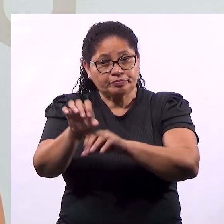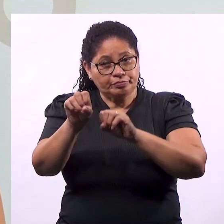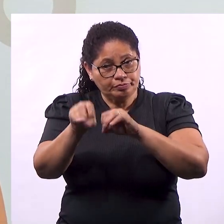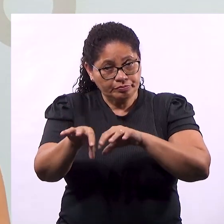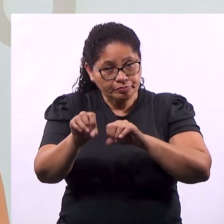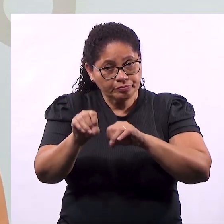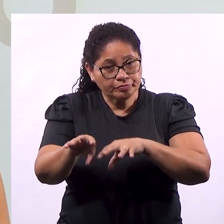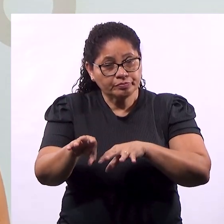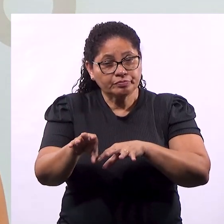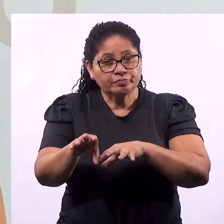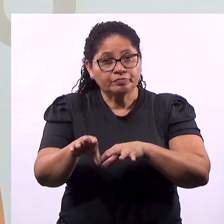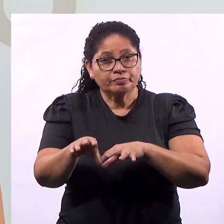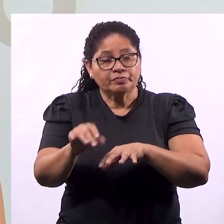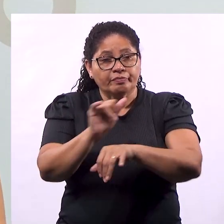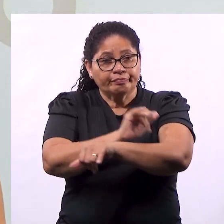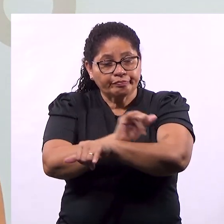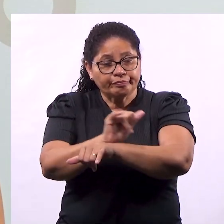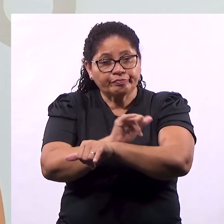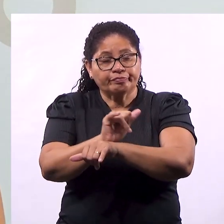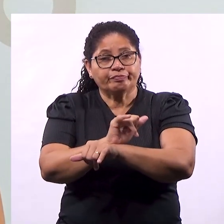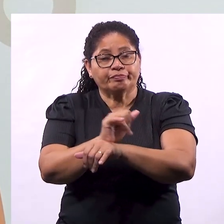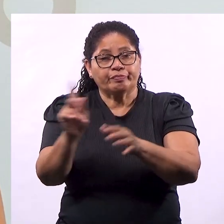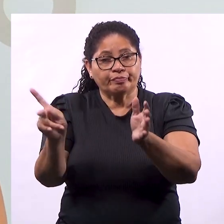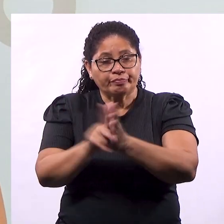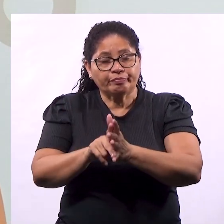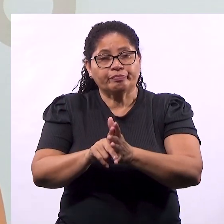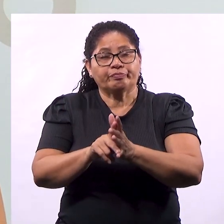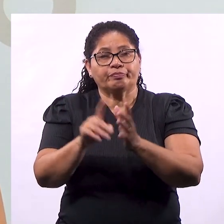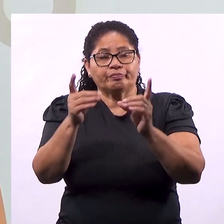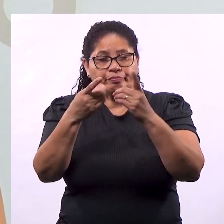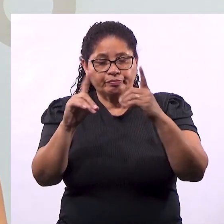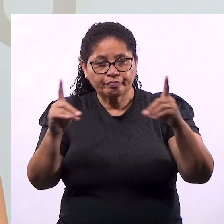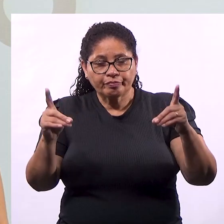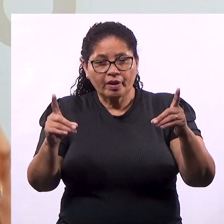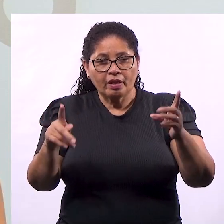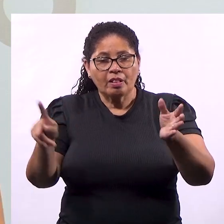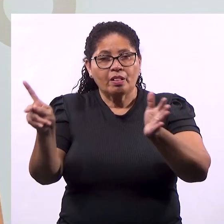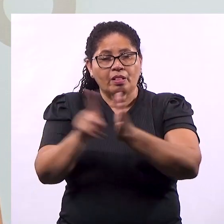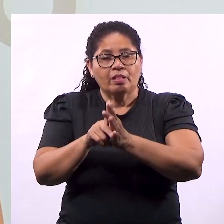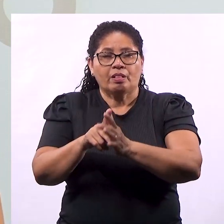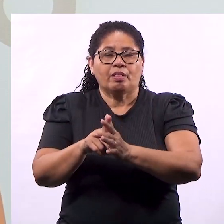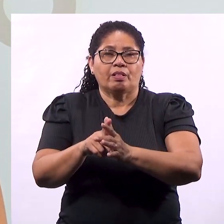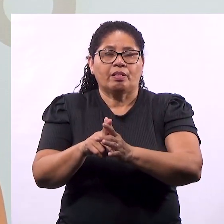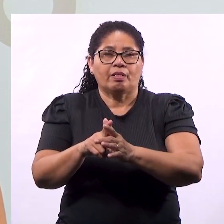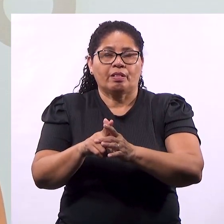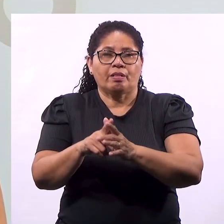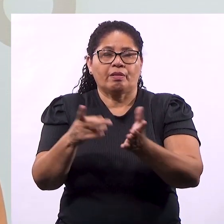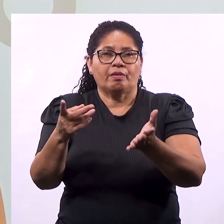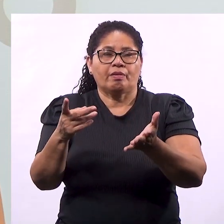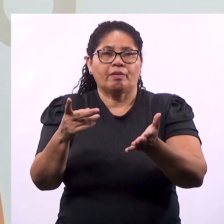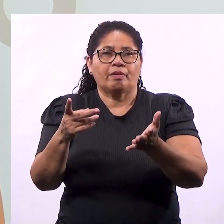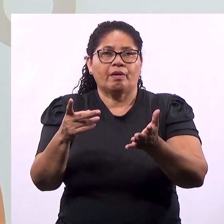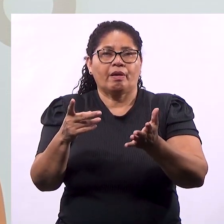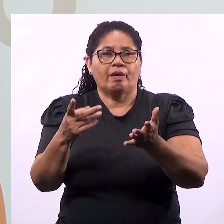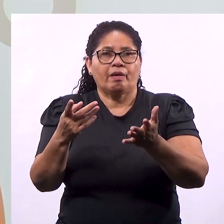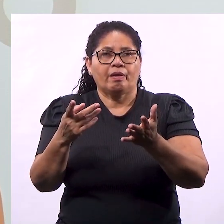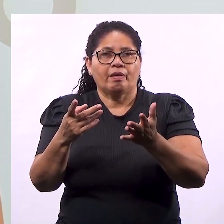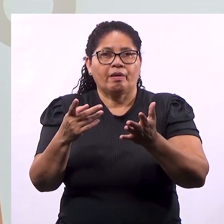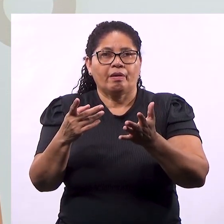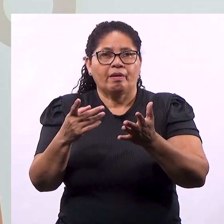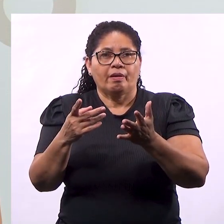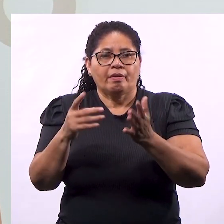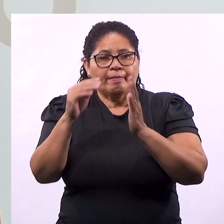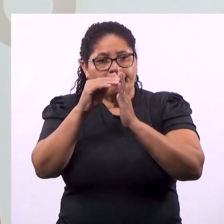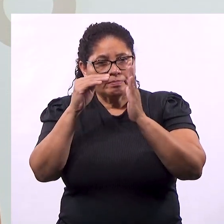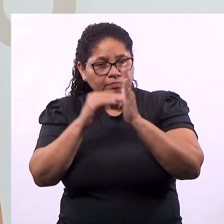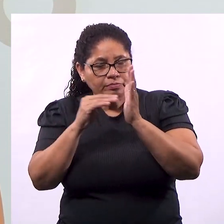de ensino ela é a própria estratégia didática ela é a própria metodologia Então ela embora esteja